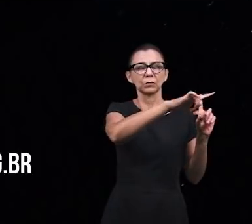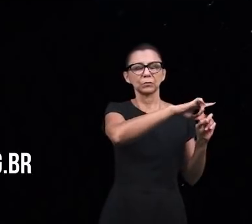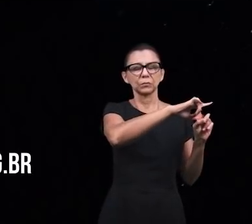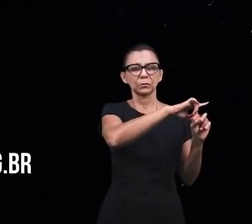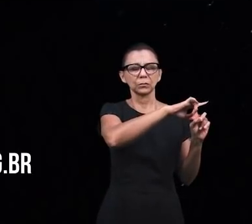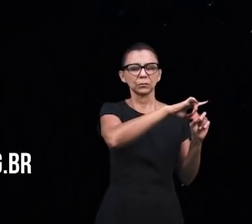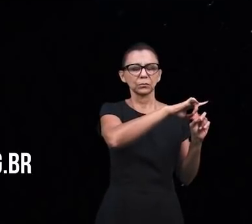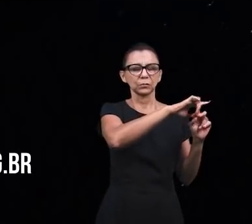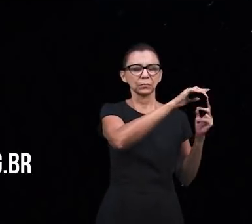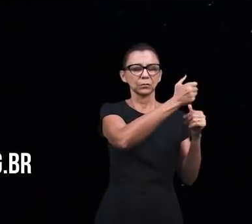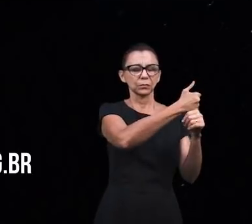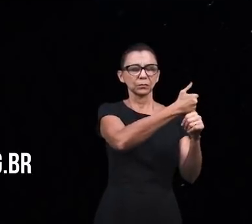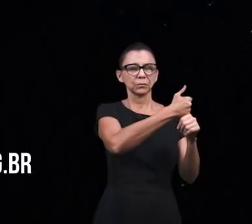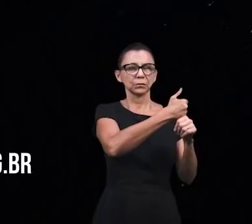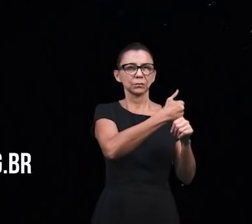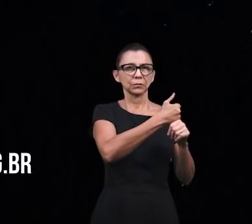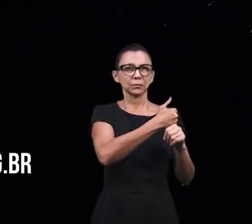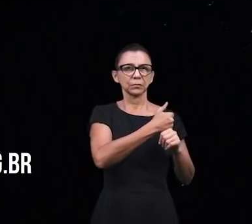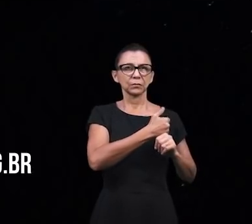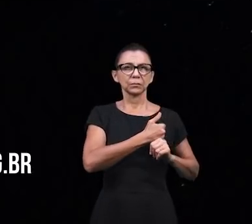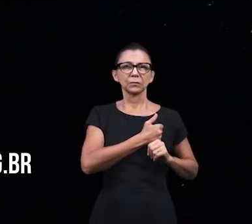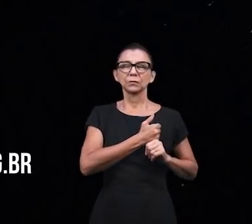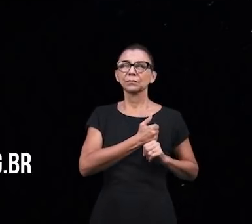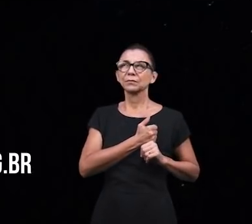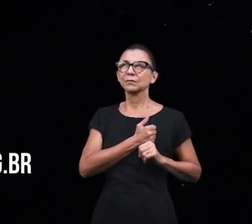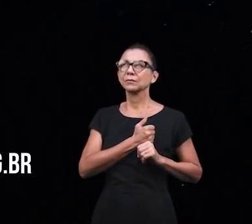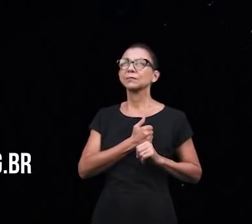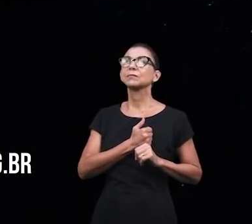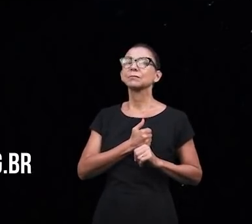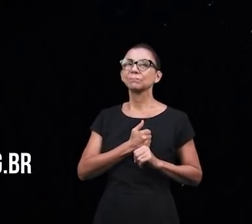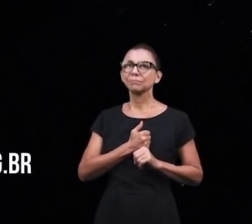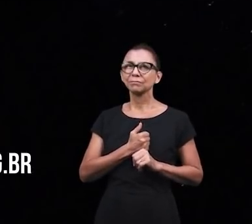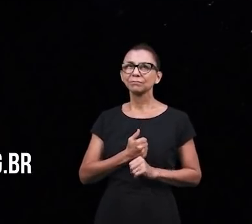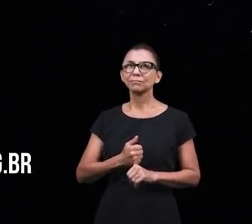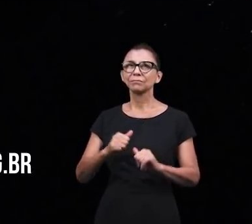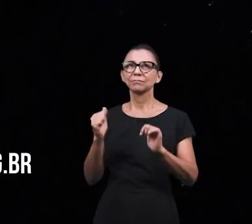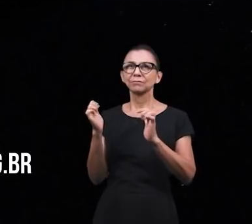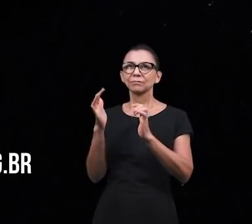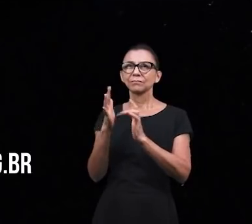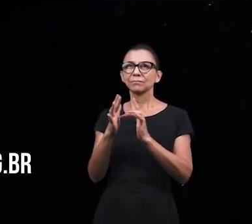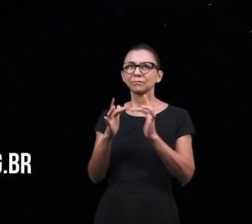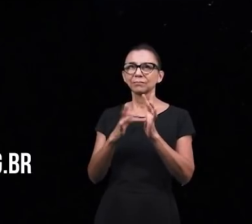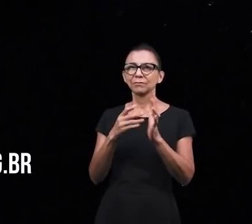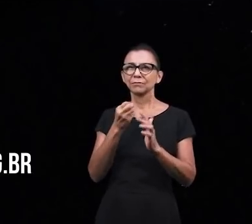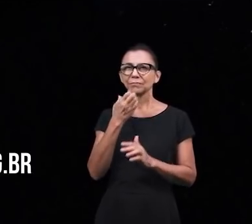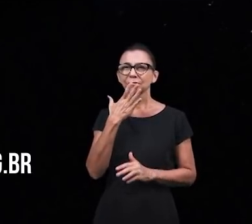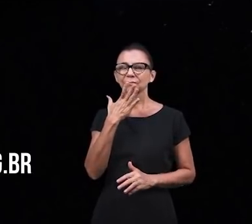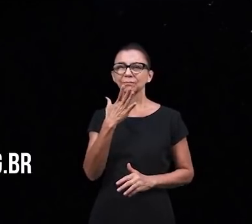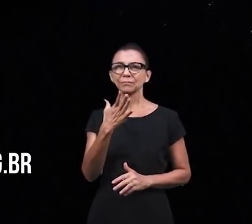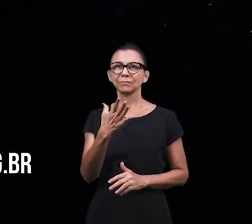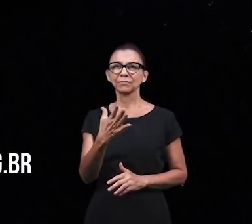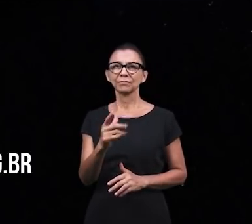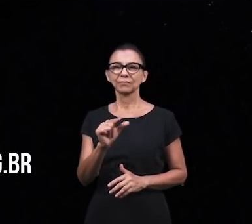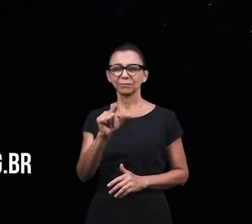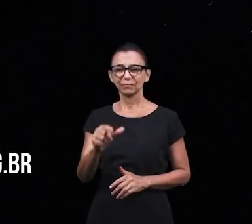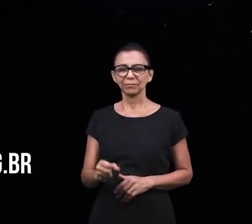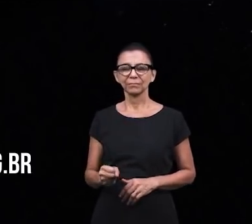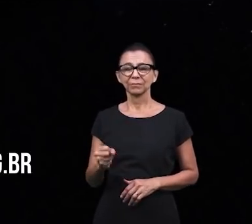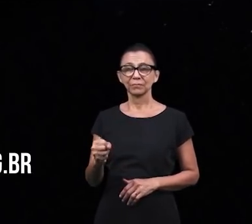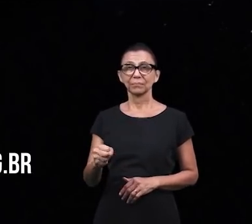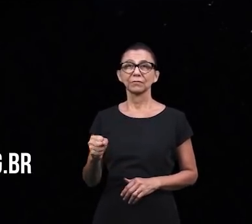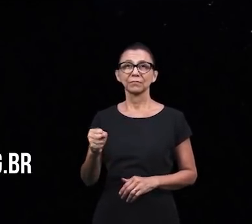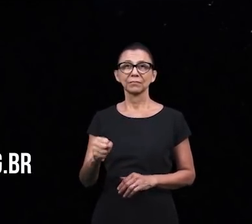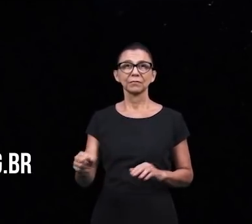meu Jesus, o bom pastor. A mão que foi na